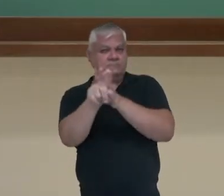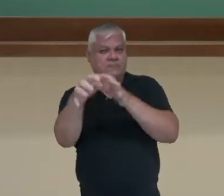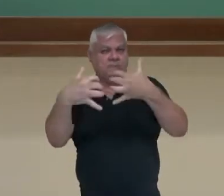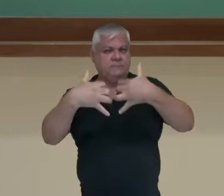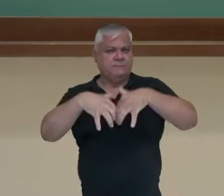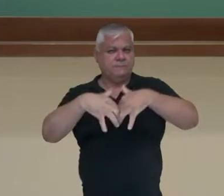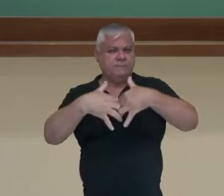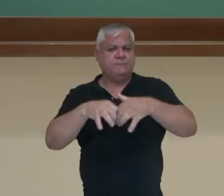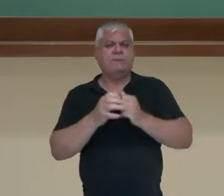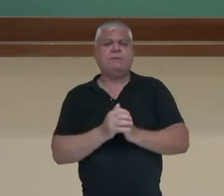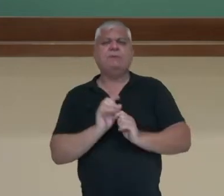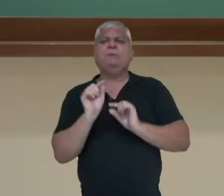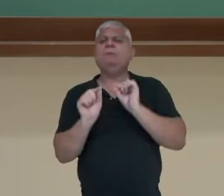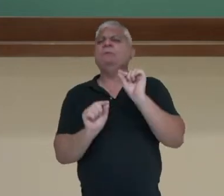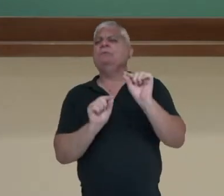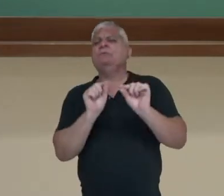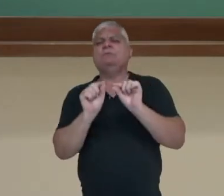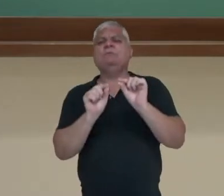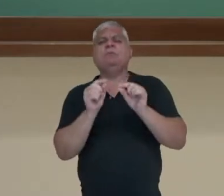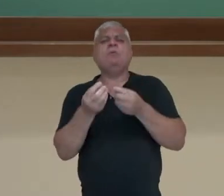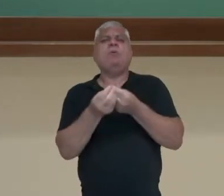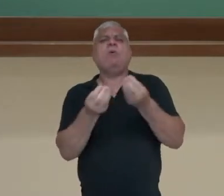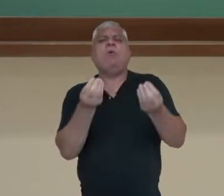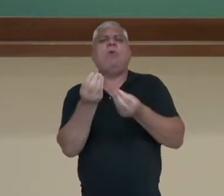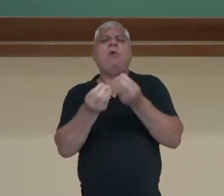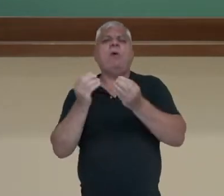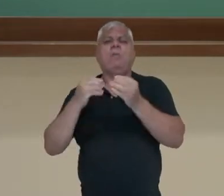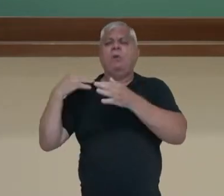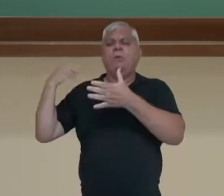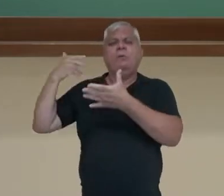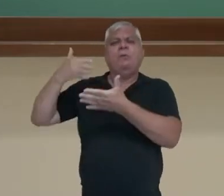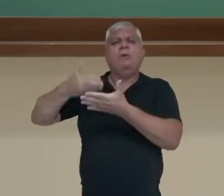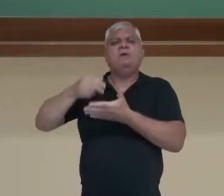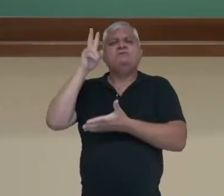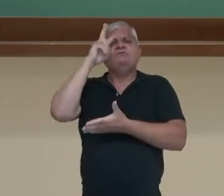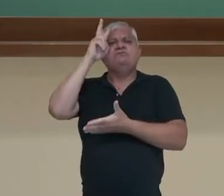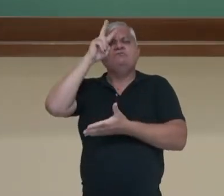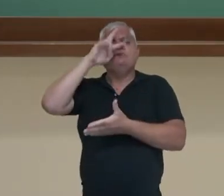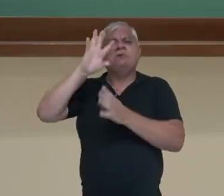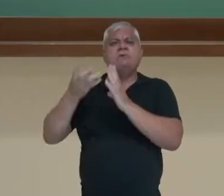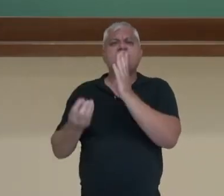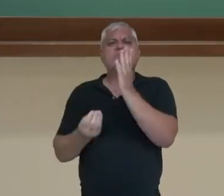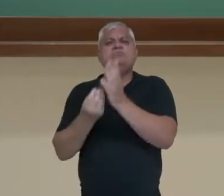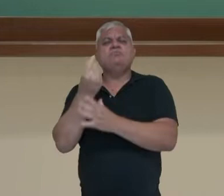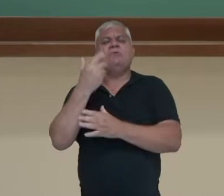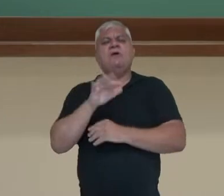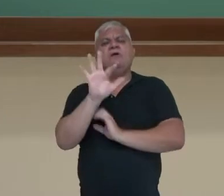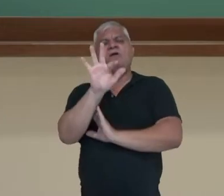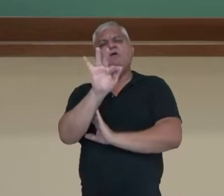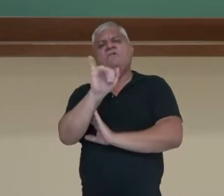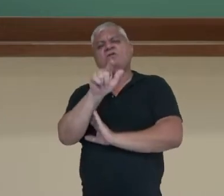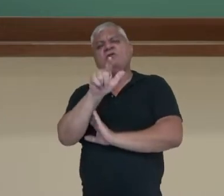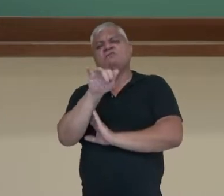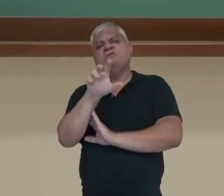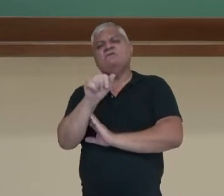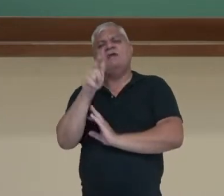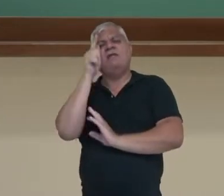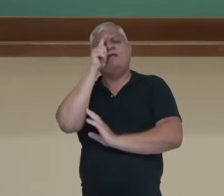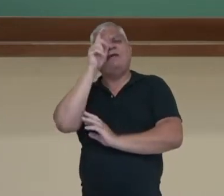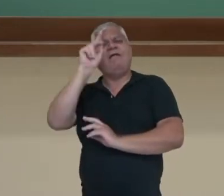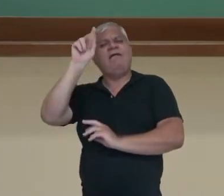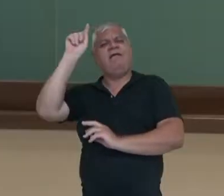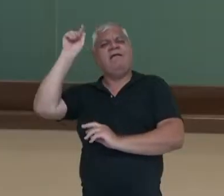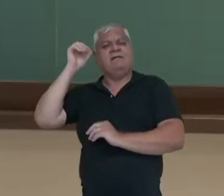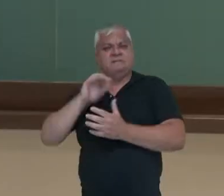questão. Quais foram as condições históricas que possibilitaram o surgimento da filosofia na Grécia Antiga? E aí,